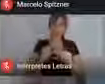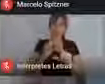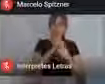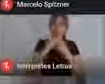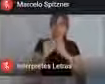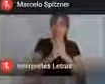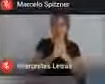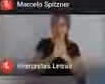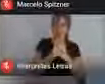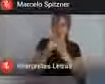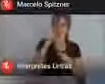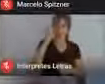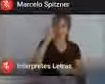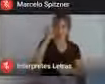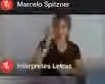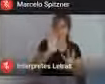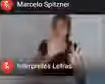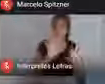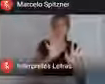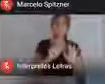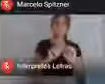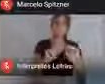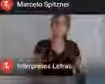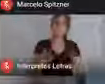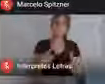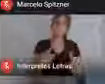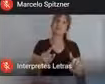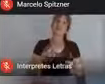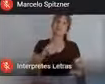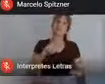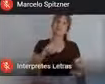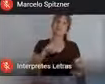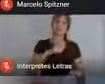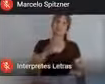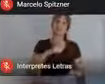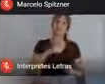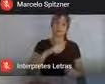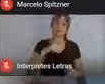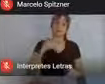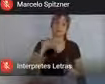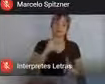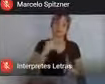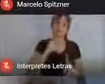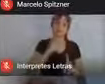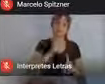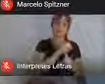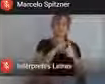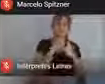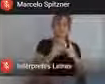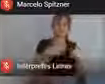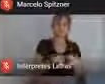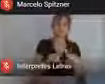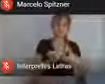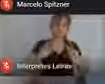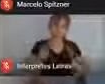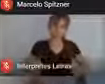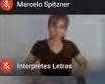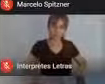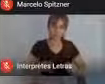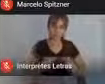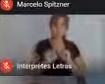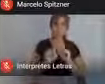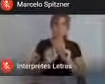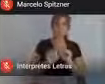diz respeito não só aos fatores linguísticos, mas sociais e humanos. Né? Mas o que nós podemos fazer no nosso